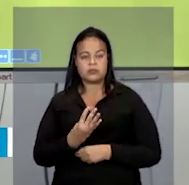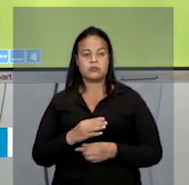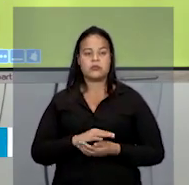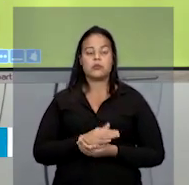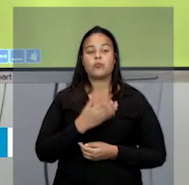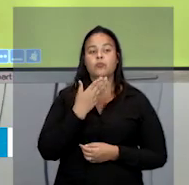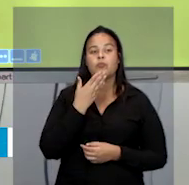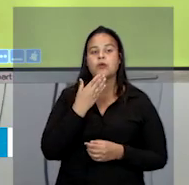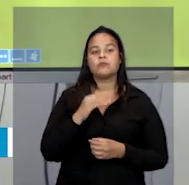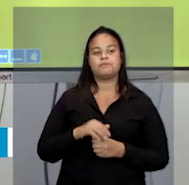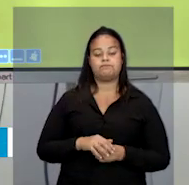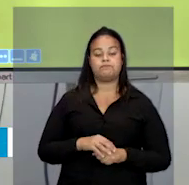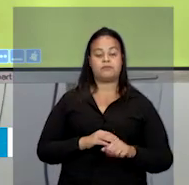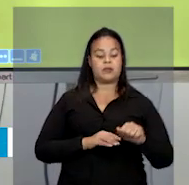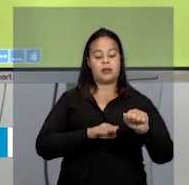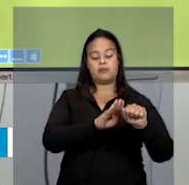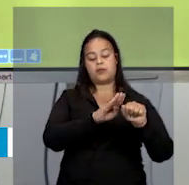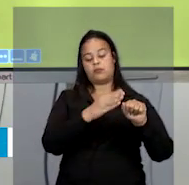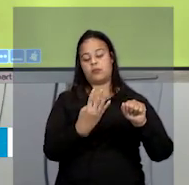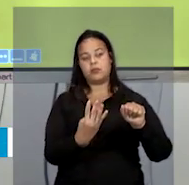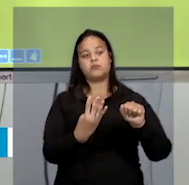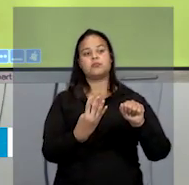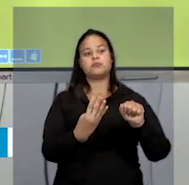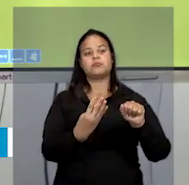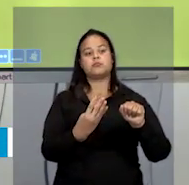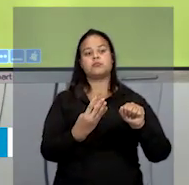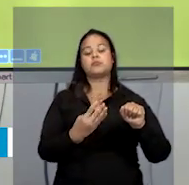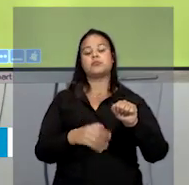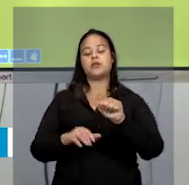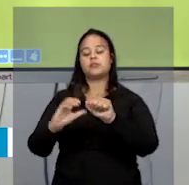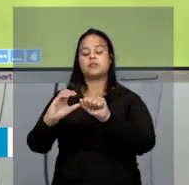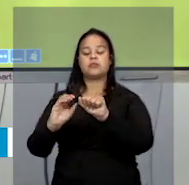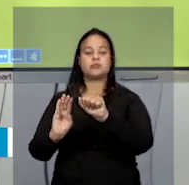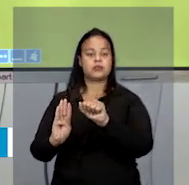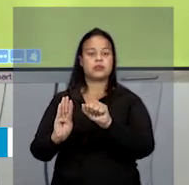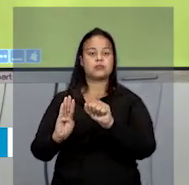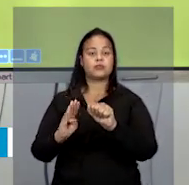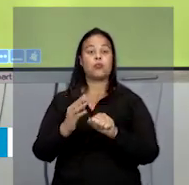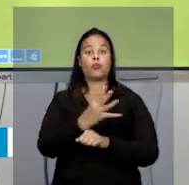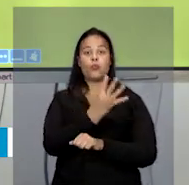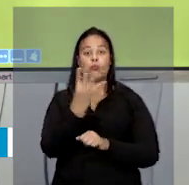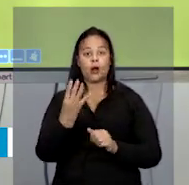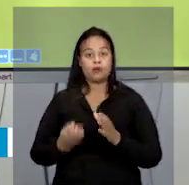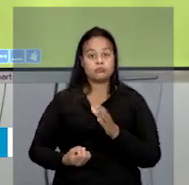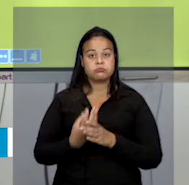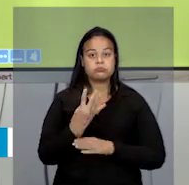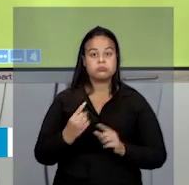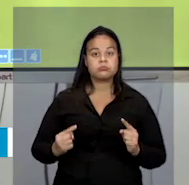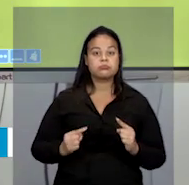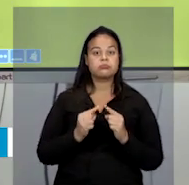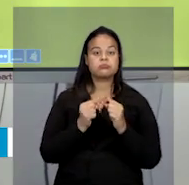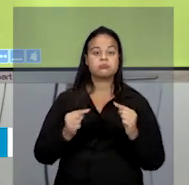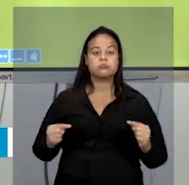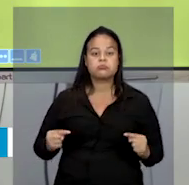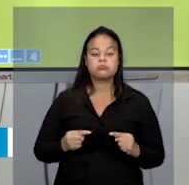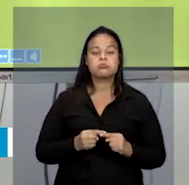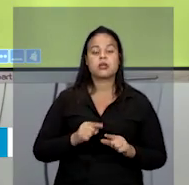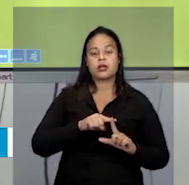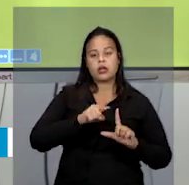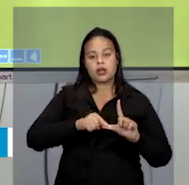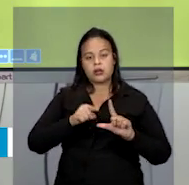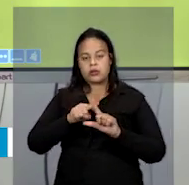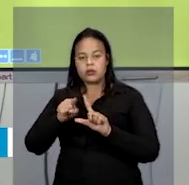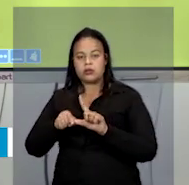semirretas AB4 e AC4. Nós iremos formar 4 triângulos semelhantes pelo caso ângulo-ângulo.